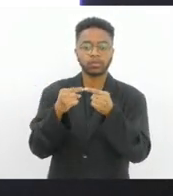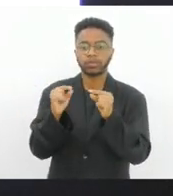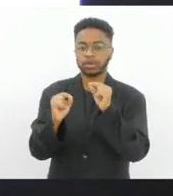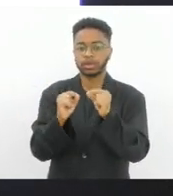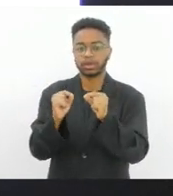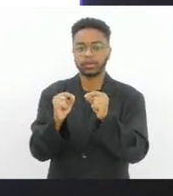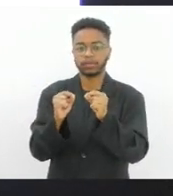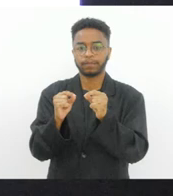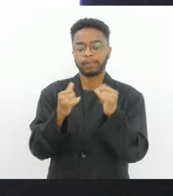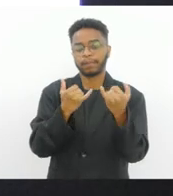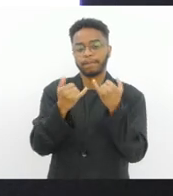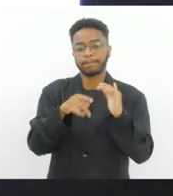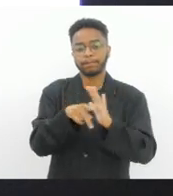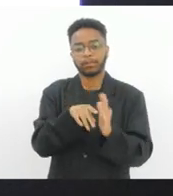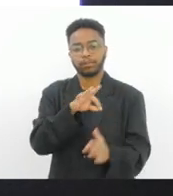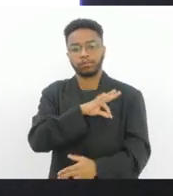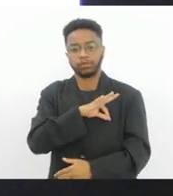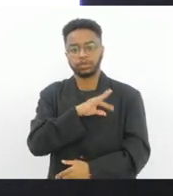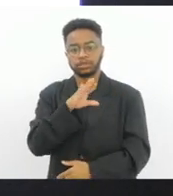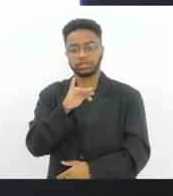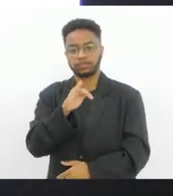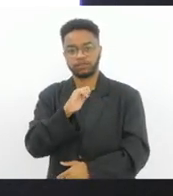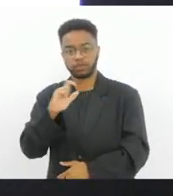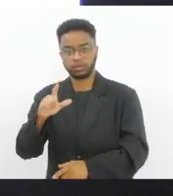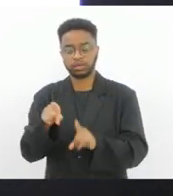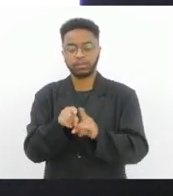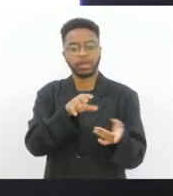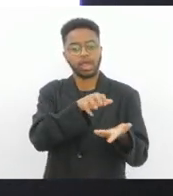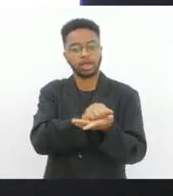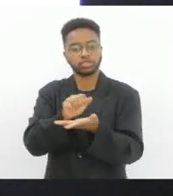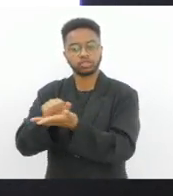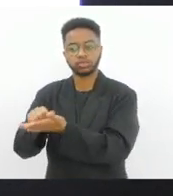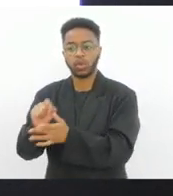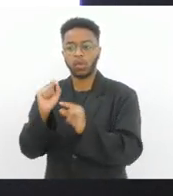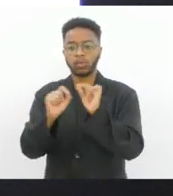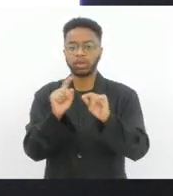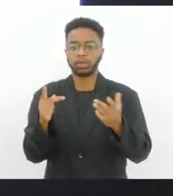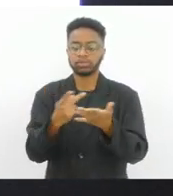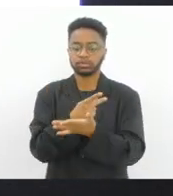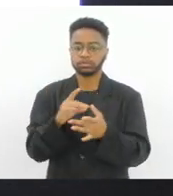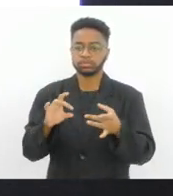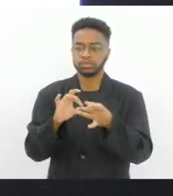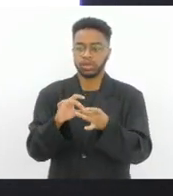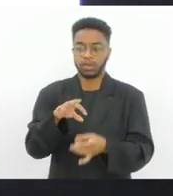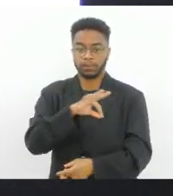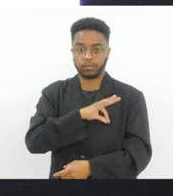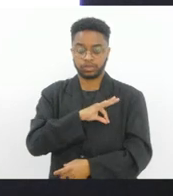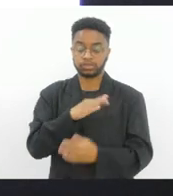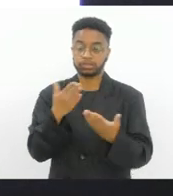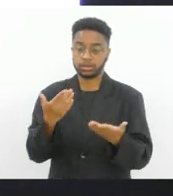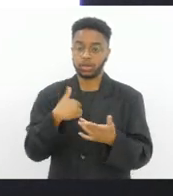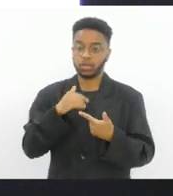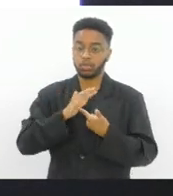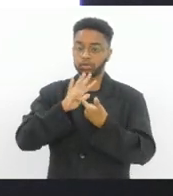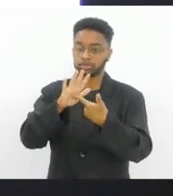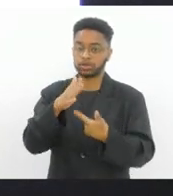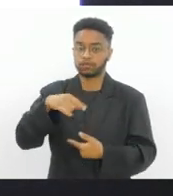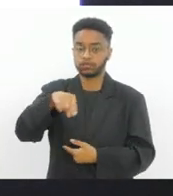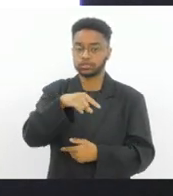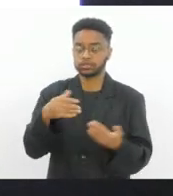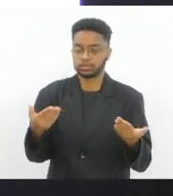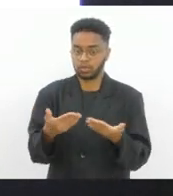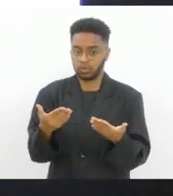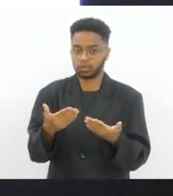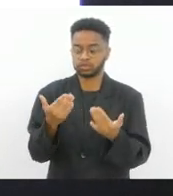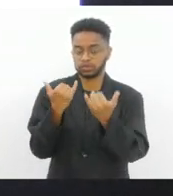dos dados da Polícia Civil, dos registros de ocorrência da Polícia Civil. Então, o panorama que eu vou apresentar para vocês hoje